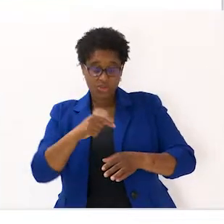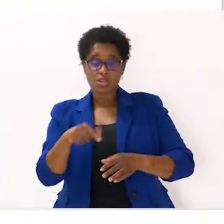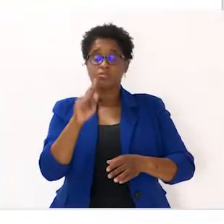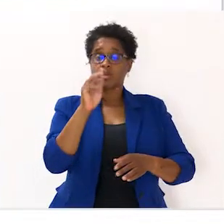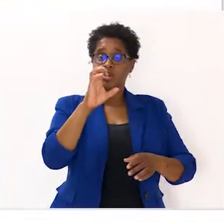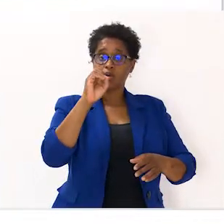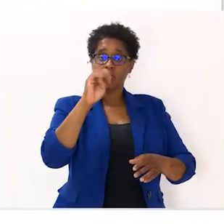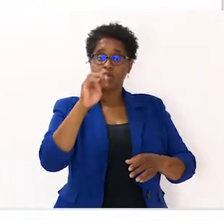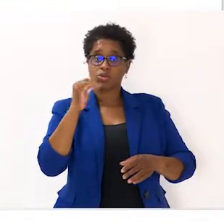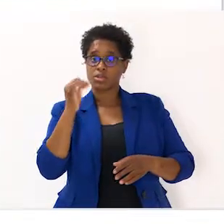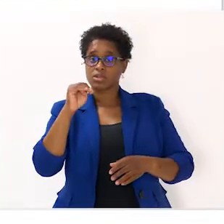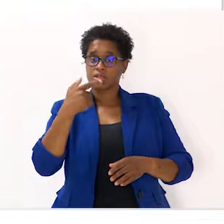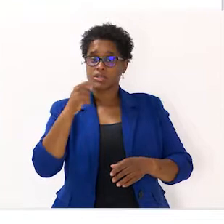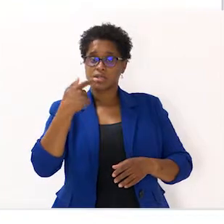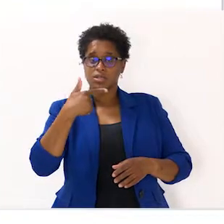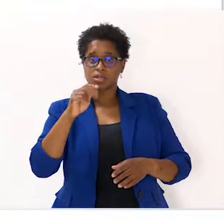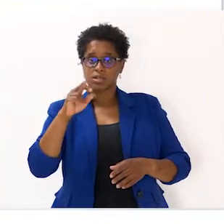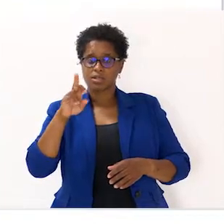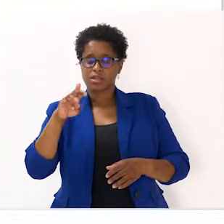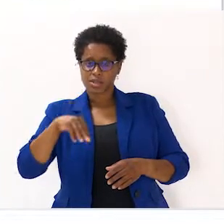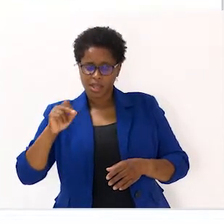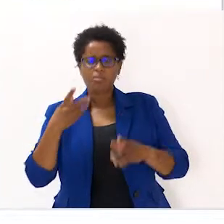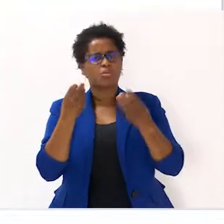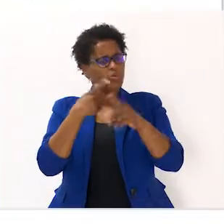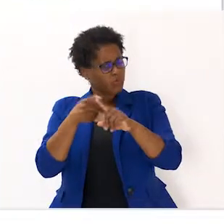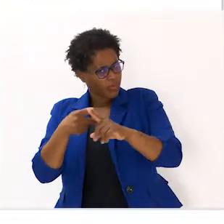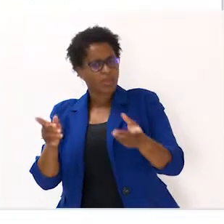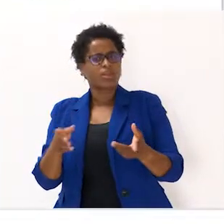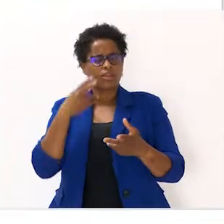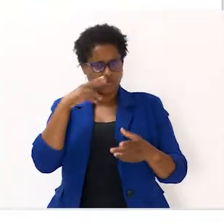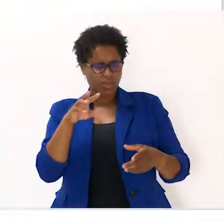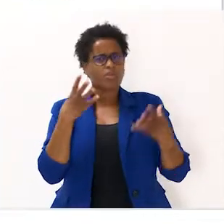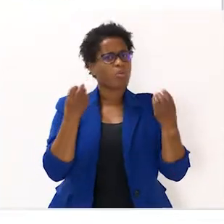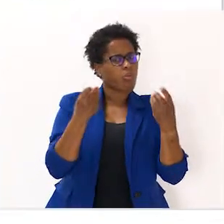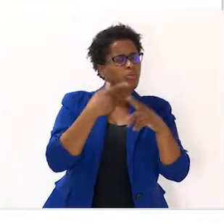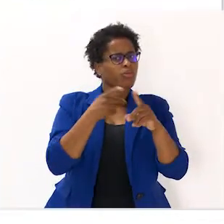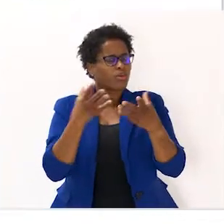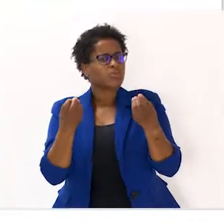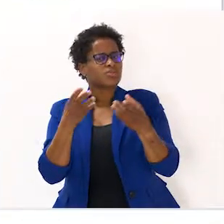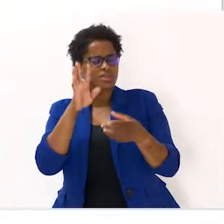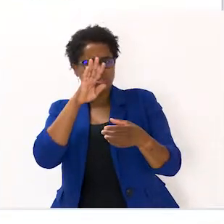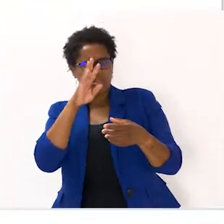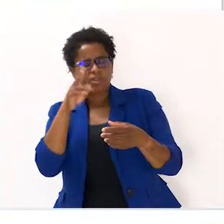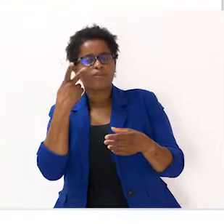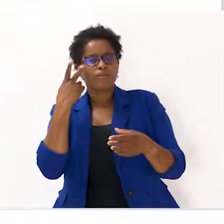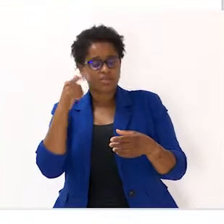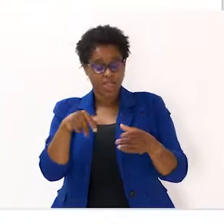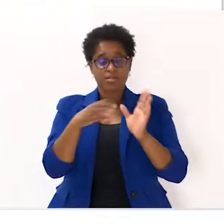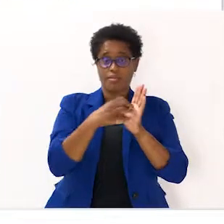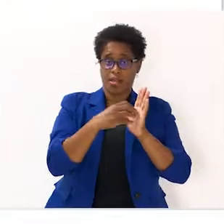ecossistema bastante diversificado. Podem ver que nós temos uma diversidade de seres vivos nesta